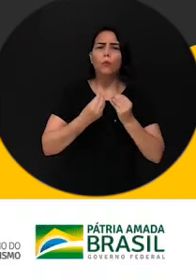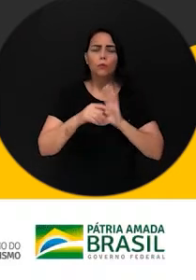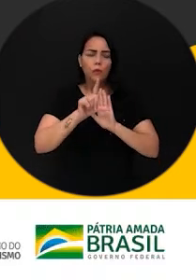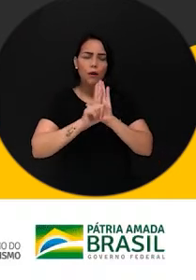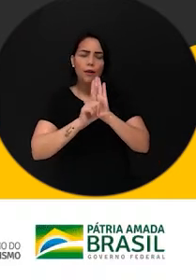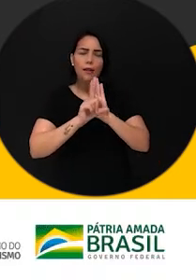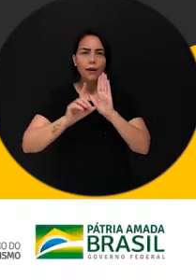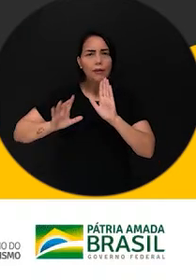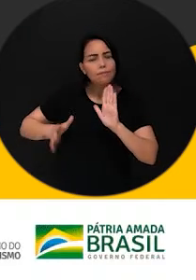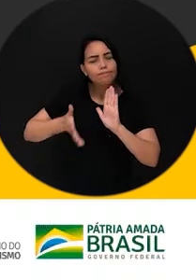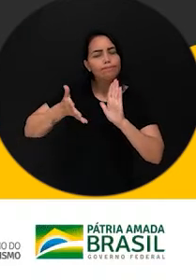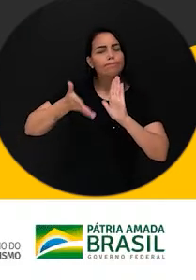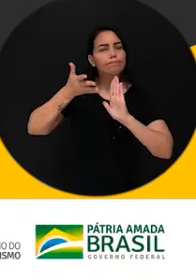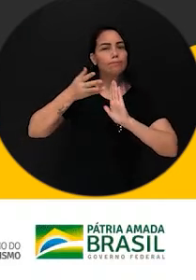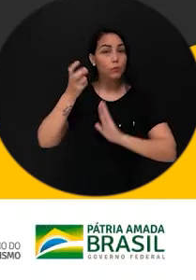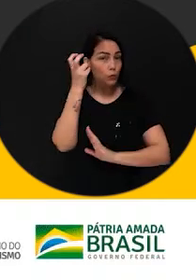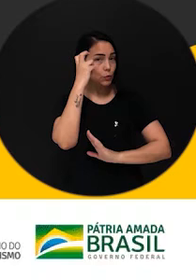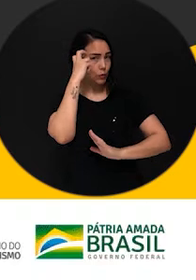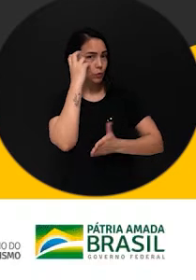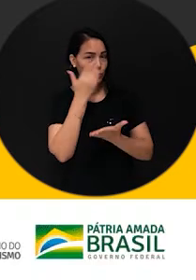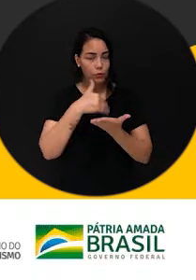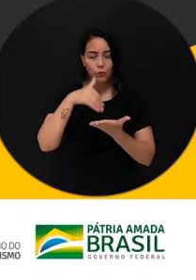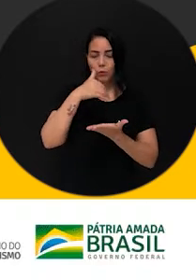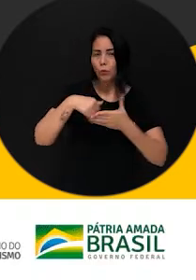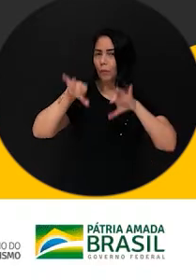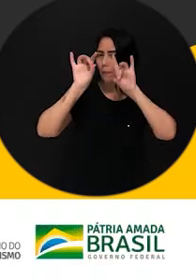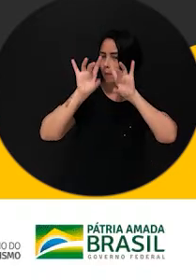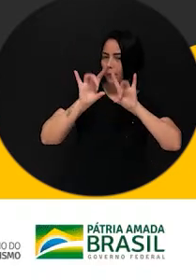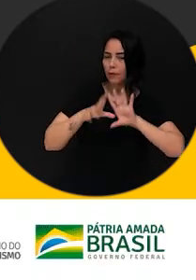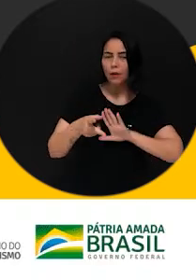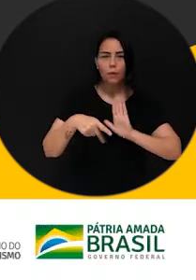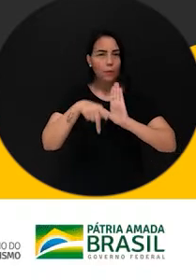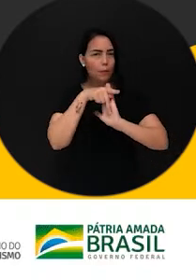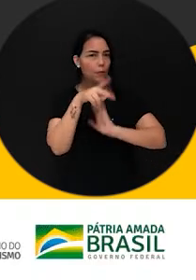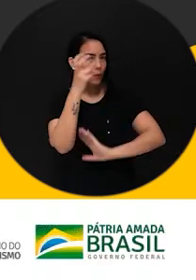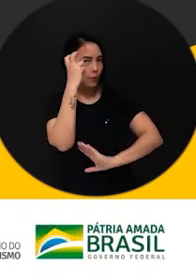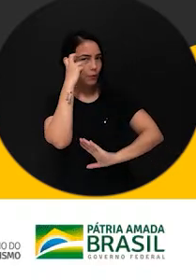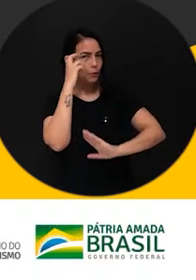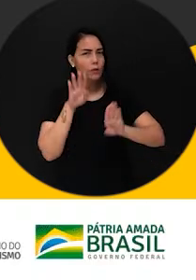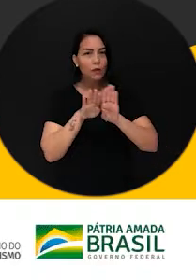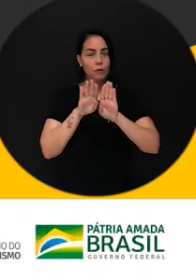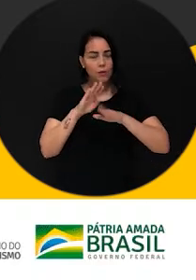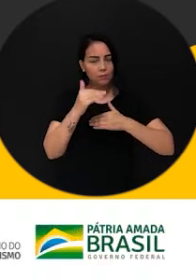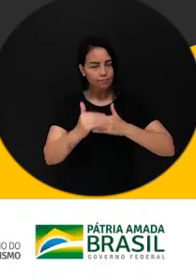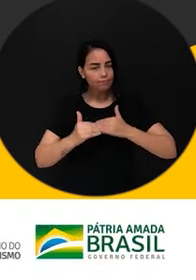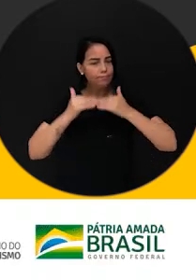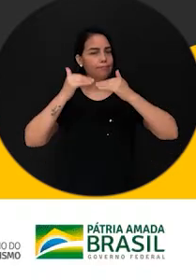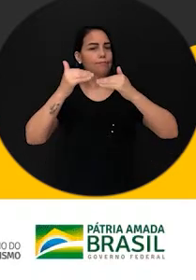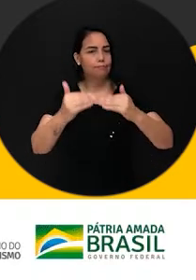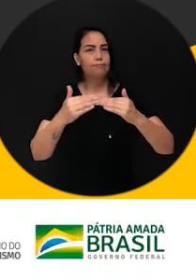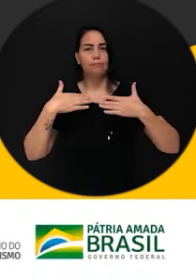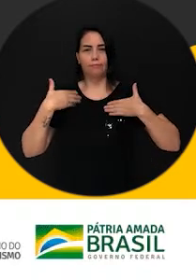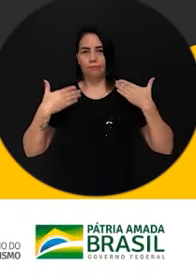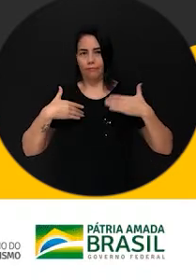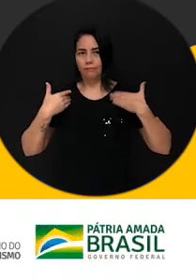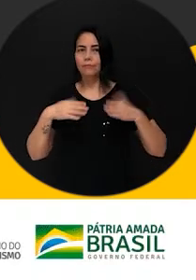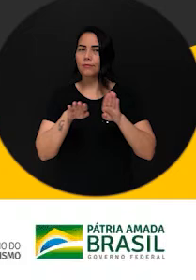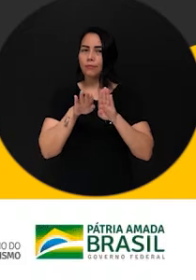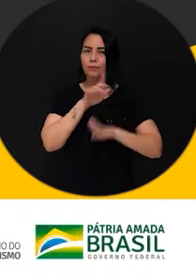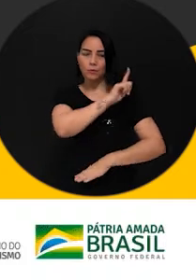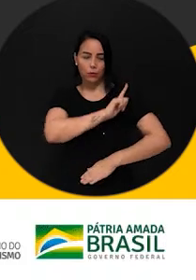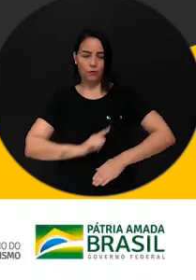de Incentivo à Cultura, da Secretaria Especial da Cultura, do Ministério do Turismo e do Governo Federal.